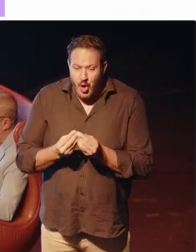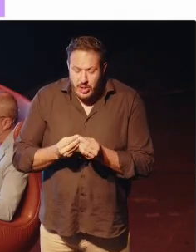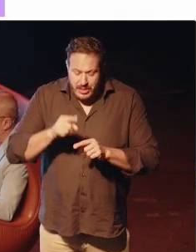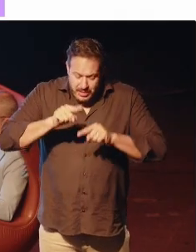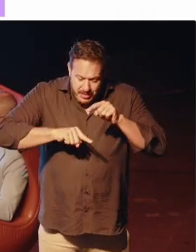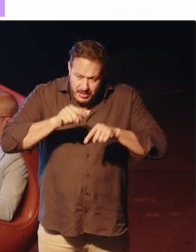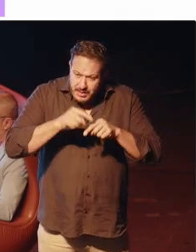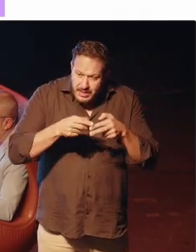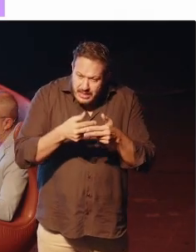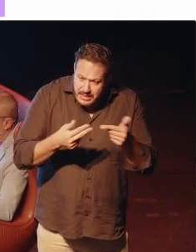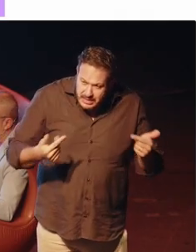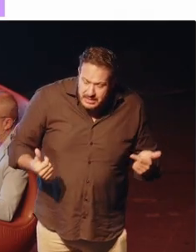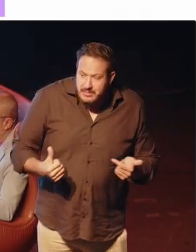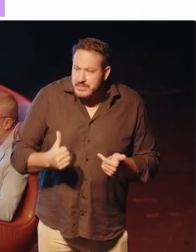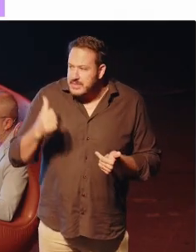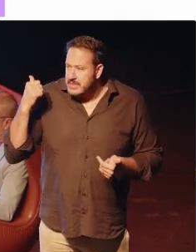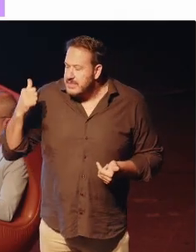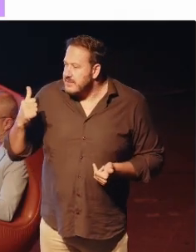substâncias sendo